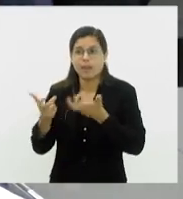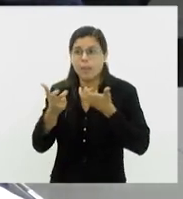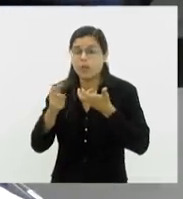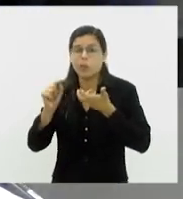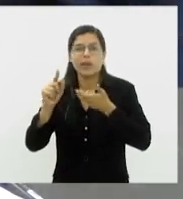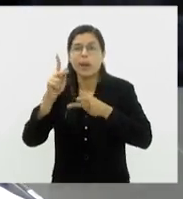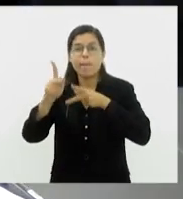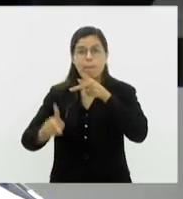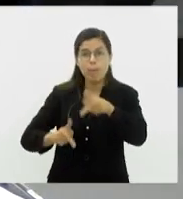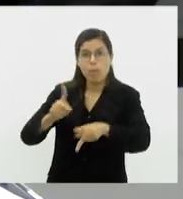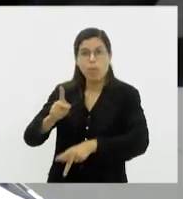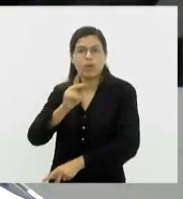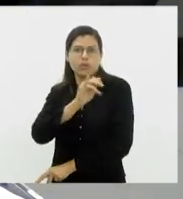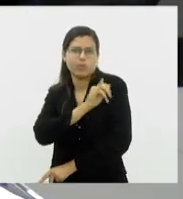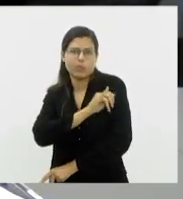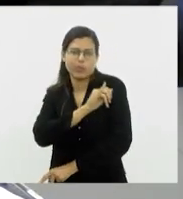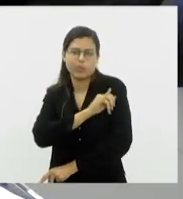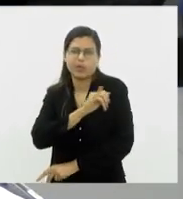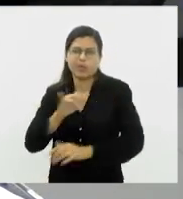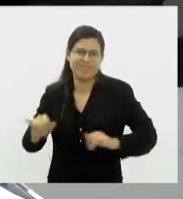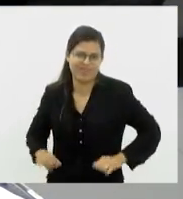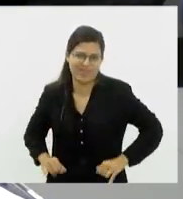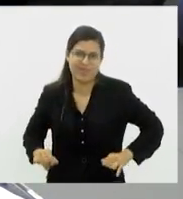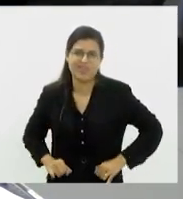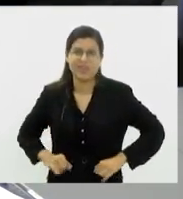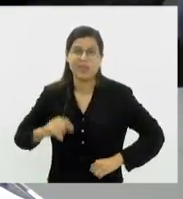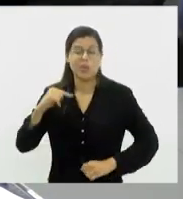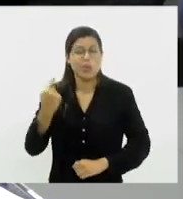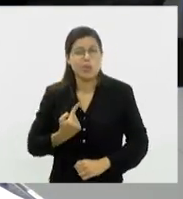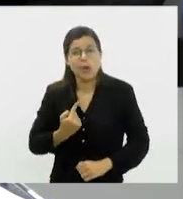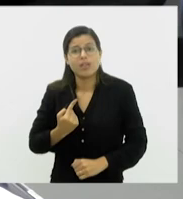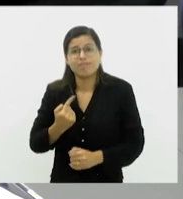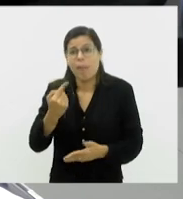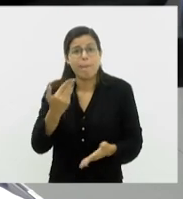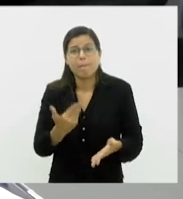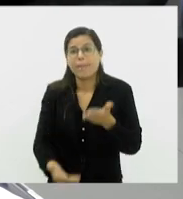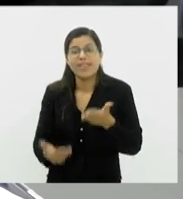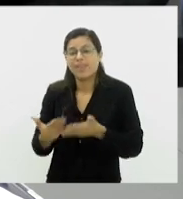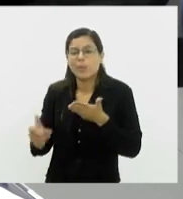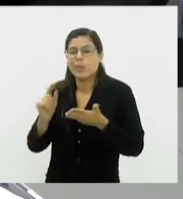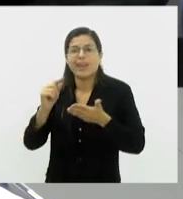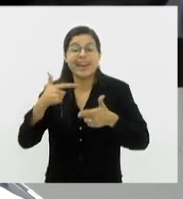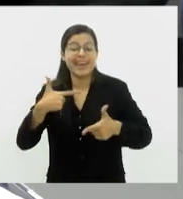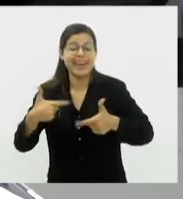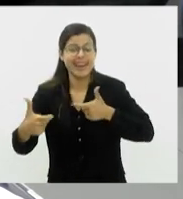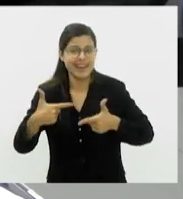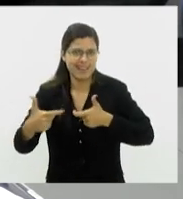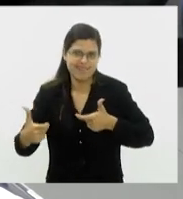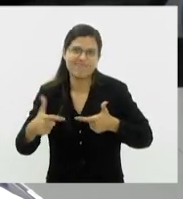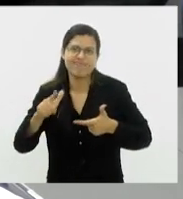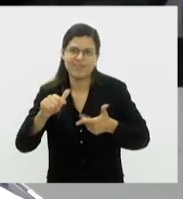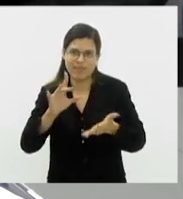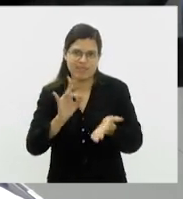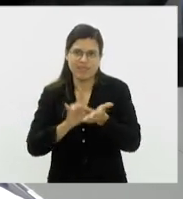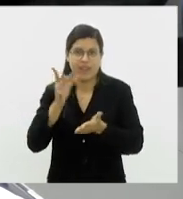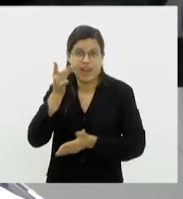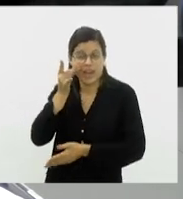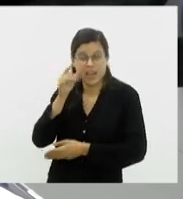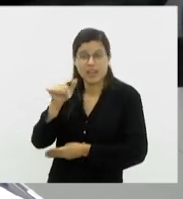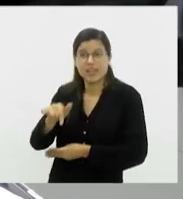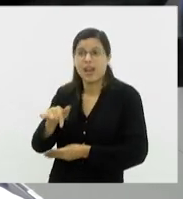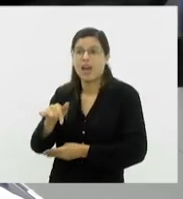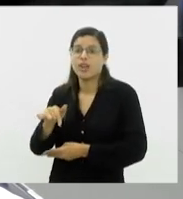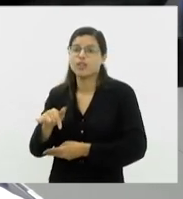população hoje do Rio de Janeiro sofrendo nós estamos perdendo uma guerra Essa é grande realidade quando o Júlio Fala Júlio perdoe mas vou divergir de vossa